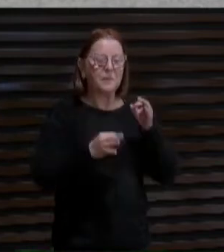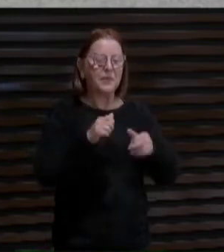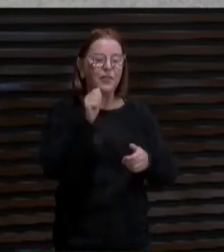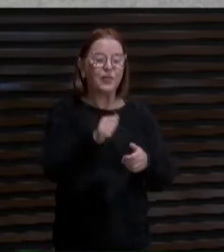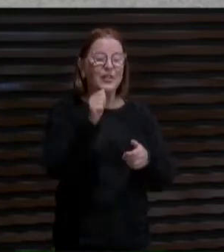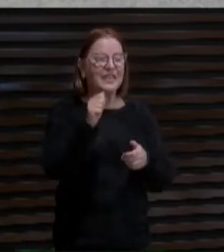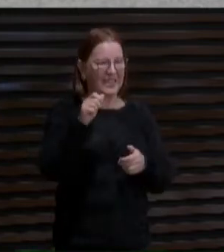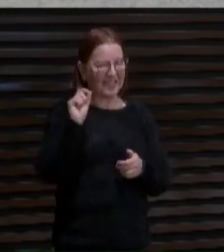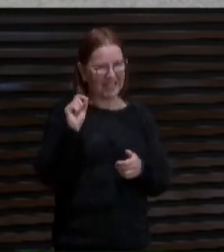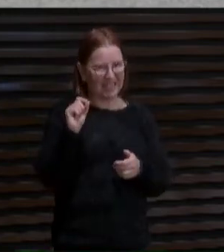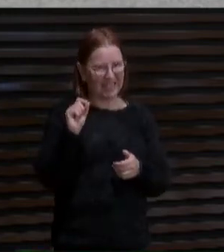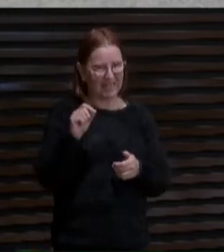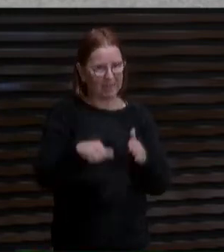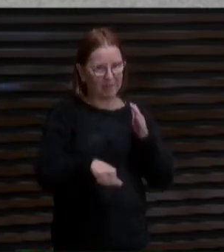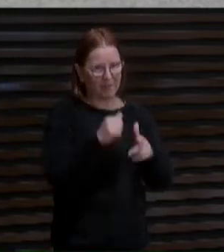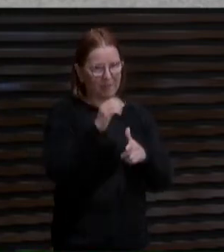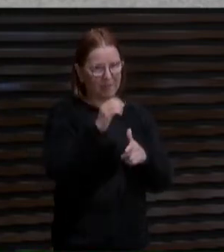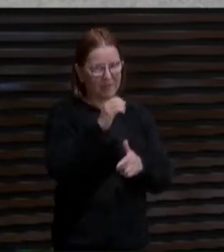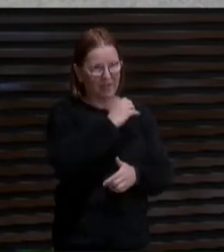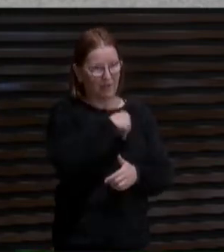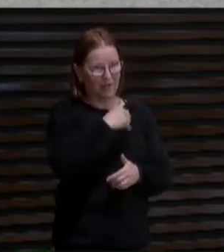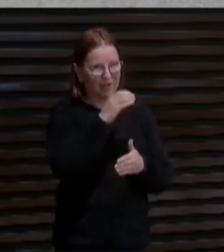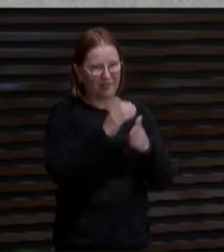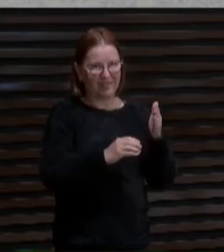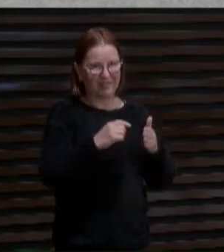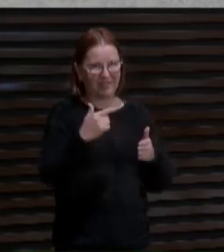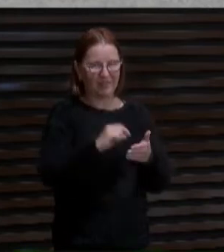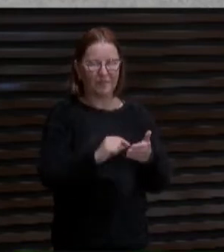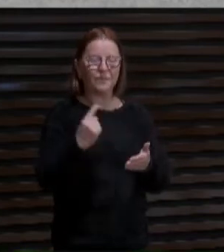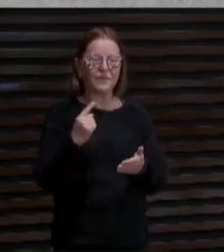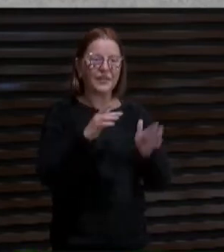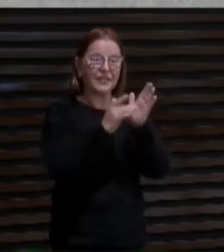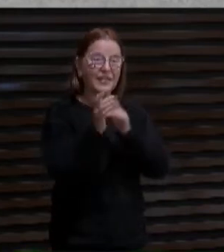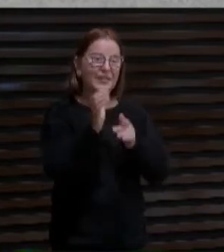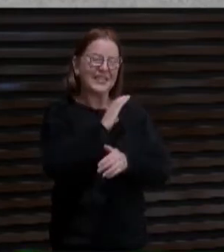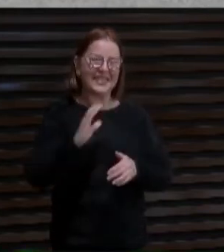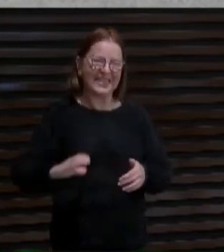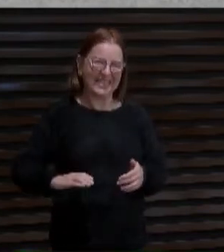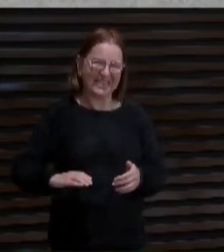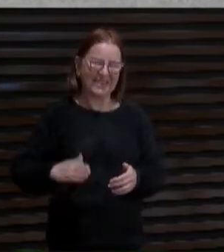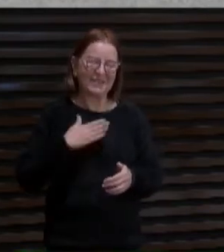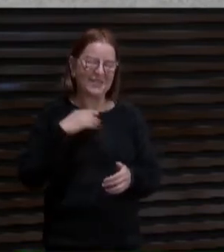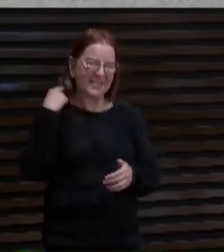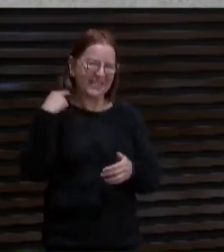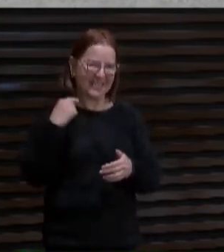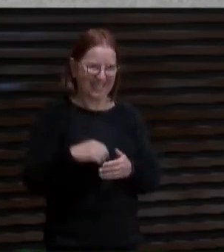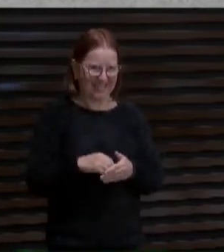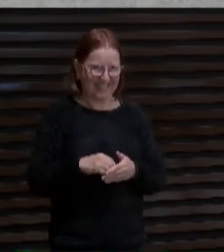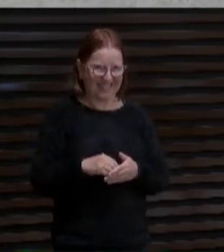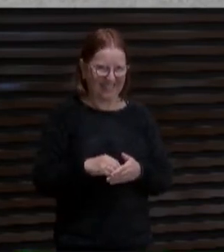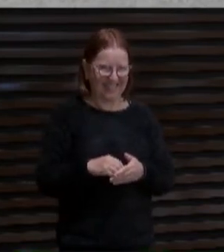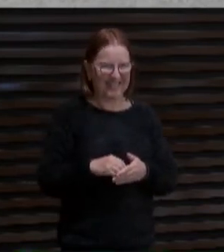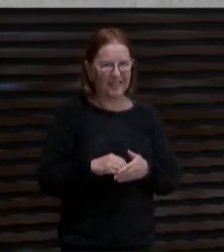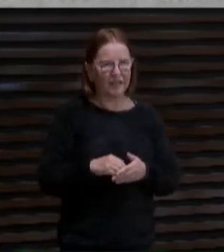Primeiro João 21 Jesus Cristo Ele é o meu advogado quem que é meu advogado Jesus Cristo ele é meu advogado